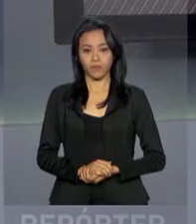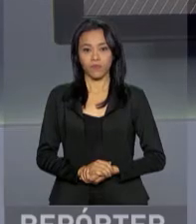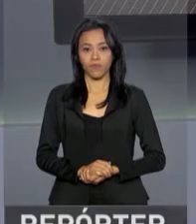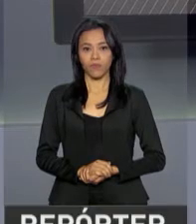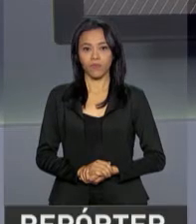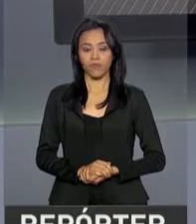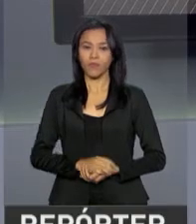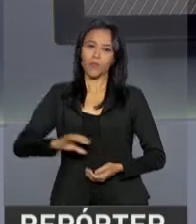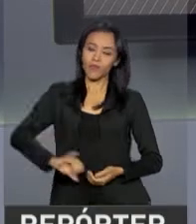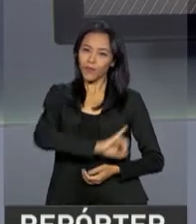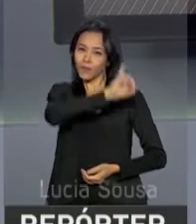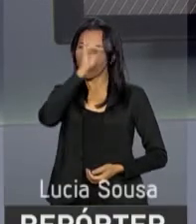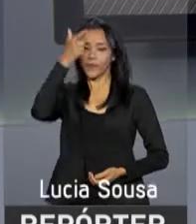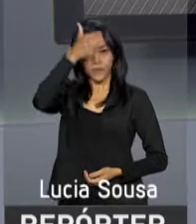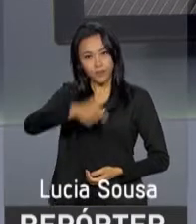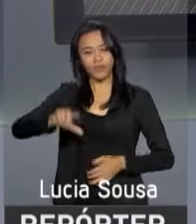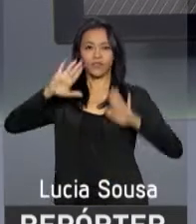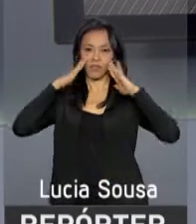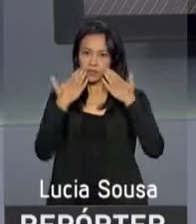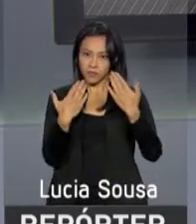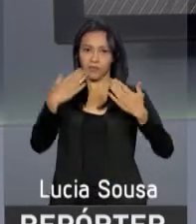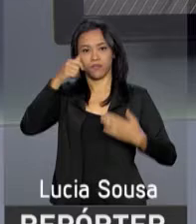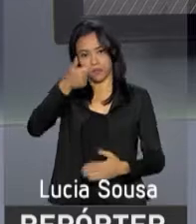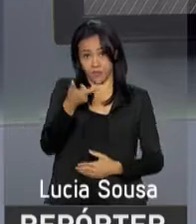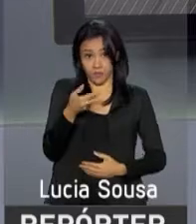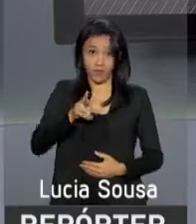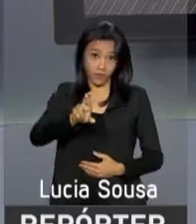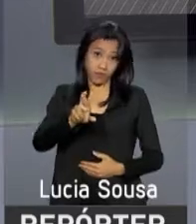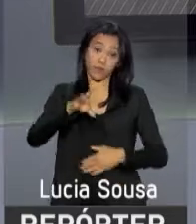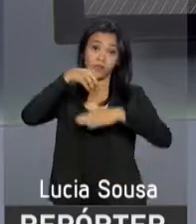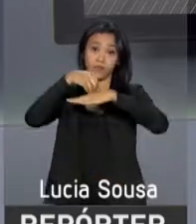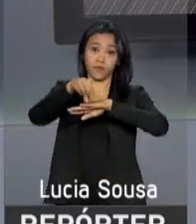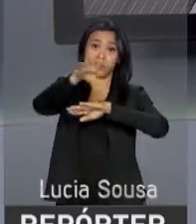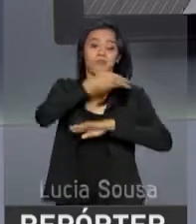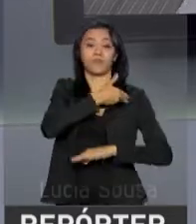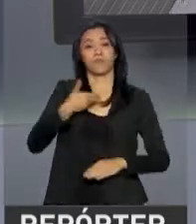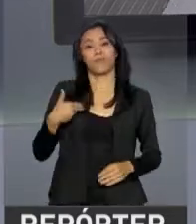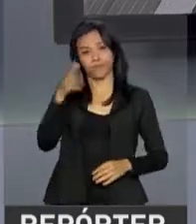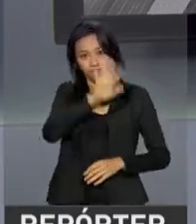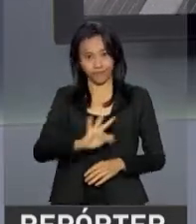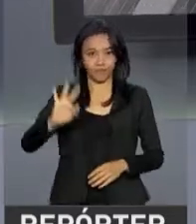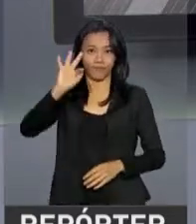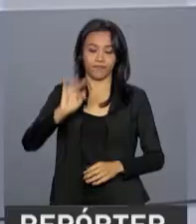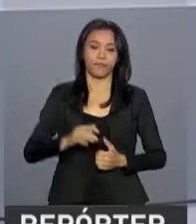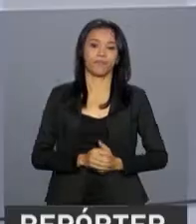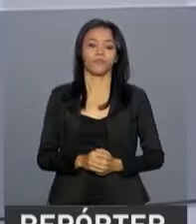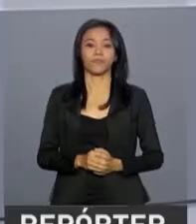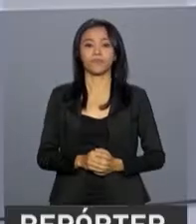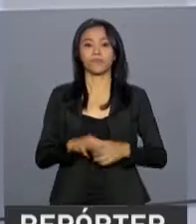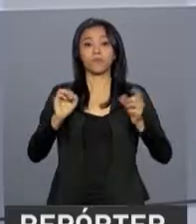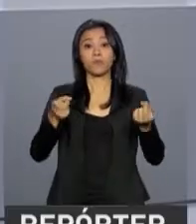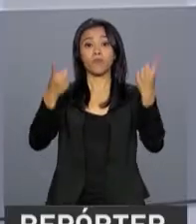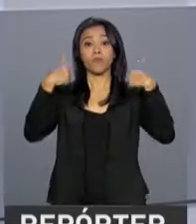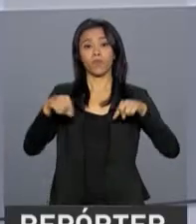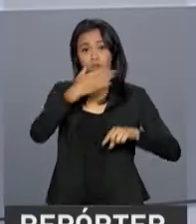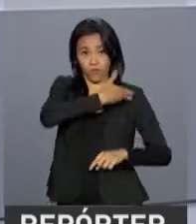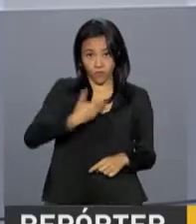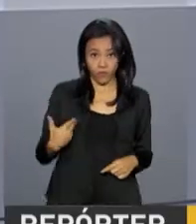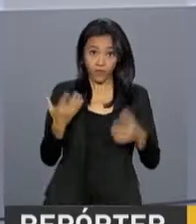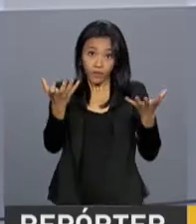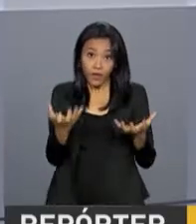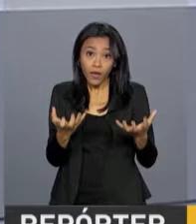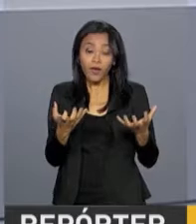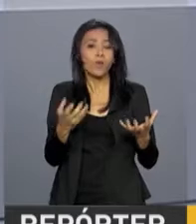o la de volta com mais uma edição do repórter nbr as notícias do governo federal o governo quer